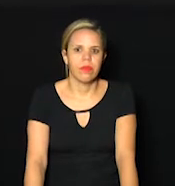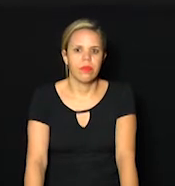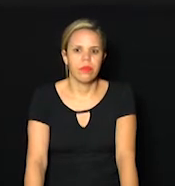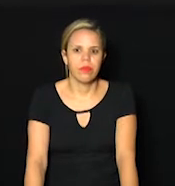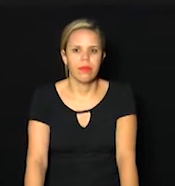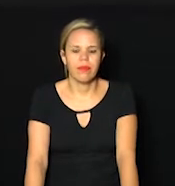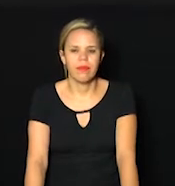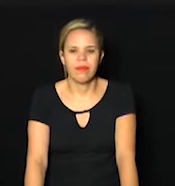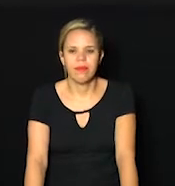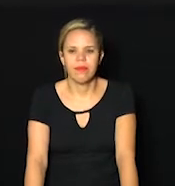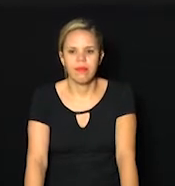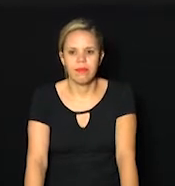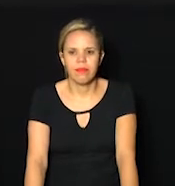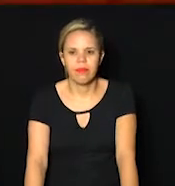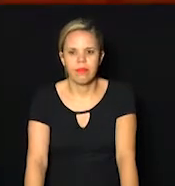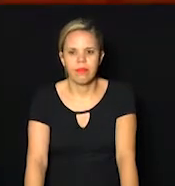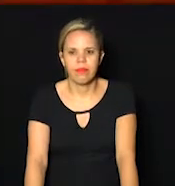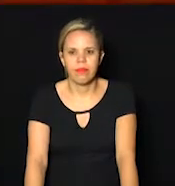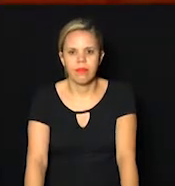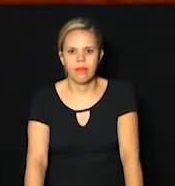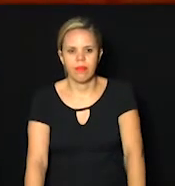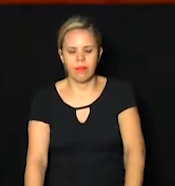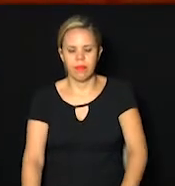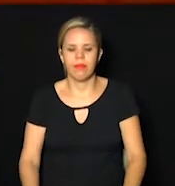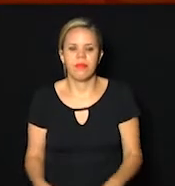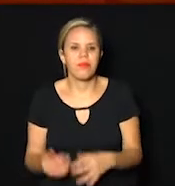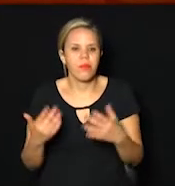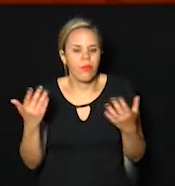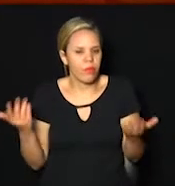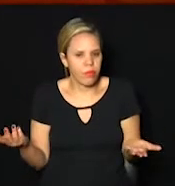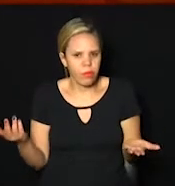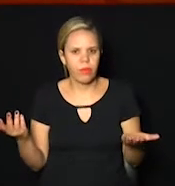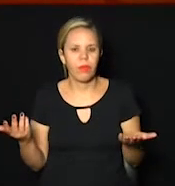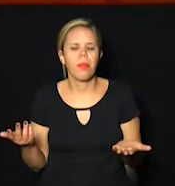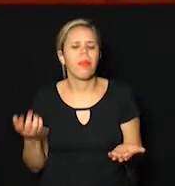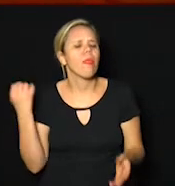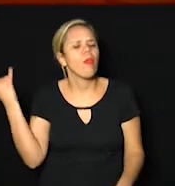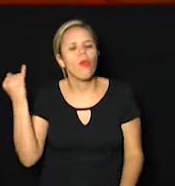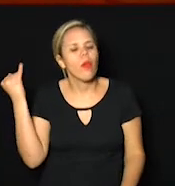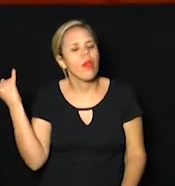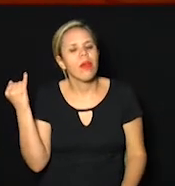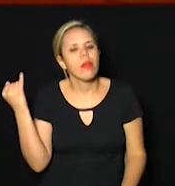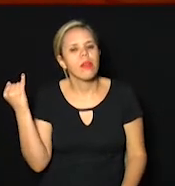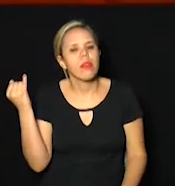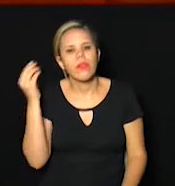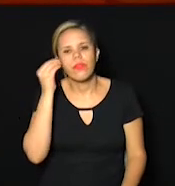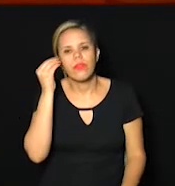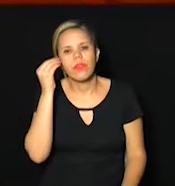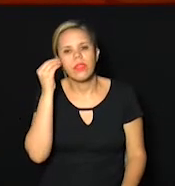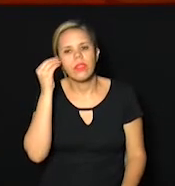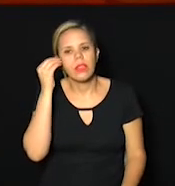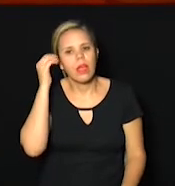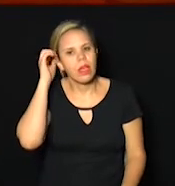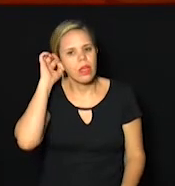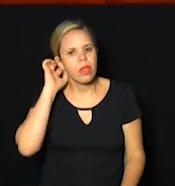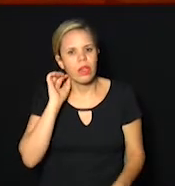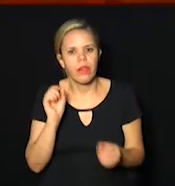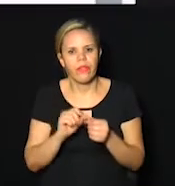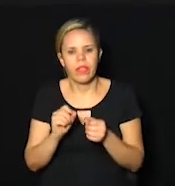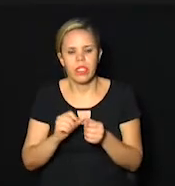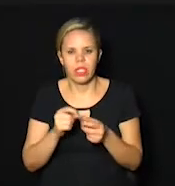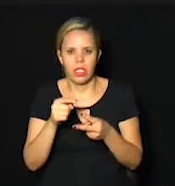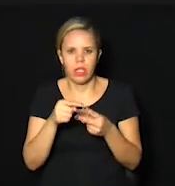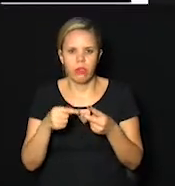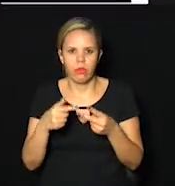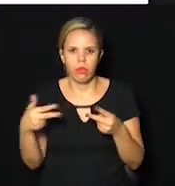Ok, voltando. Então, o que é importante, e eu vou tentar agora fazer as duas coisas ao mesmo tempo,